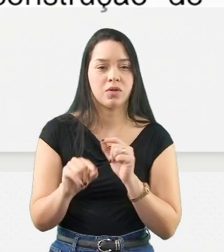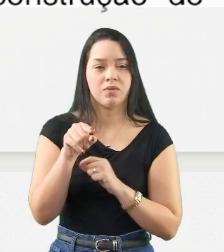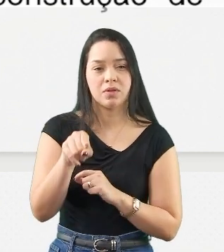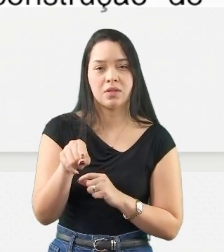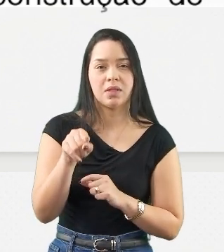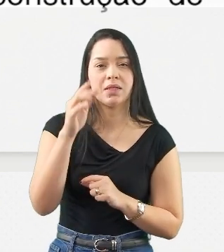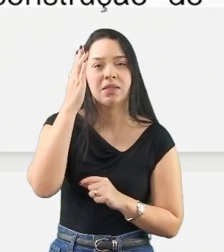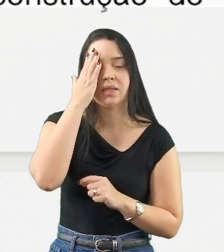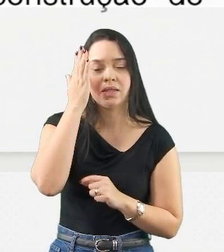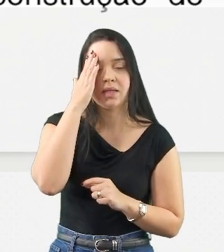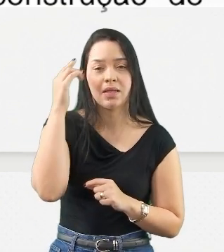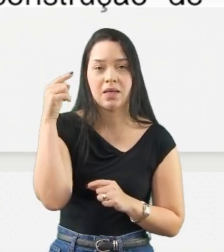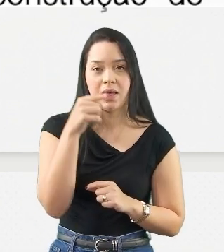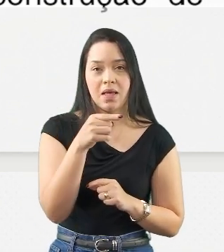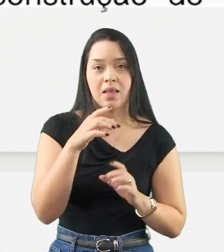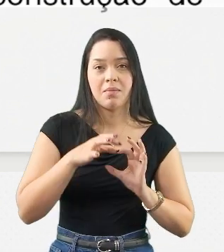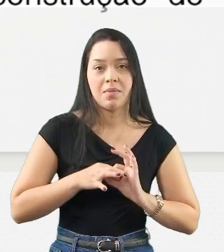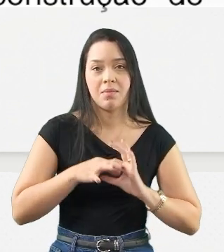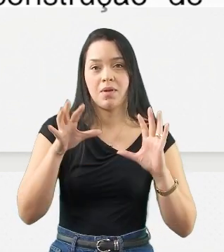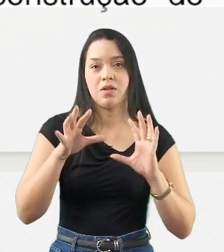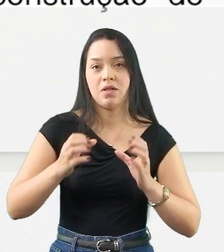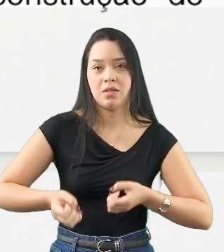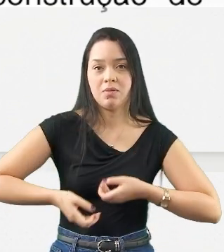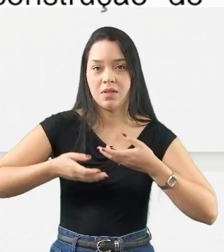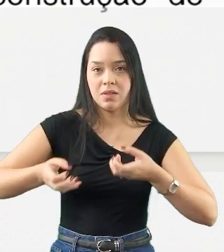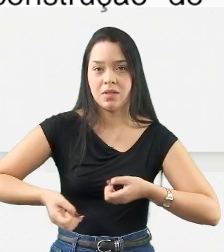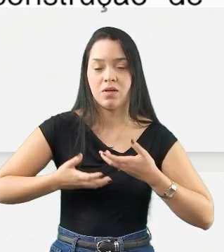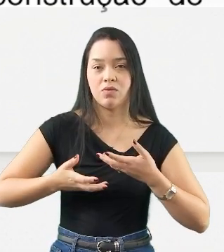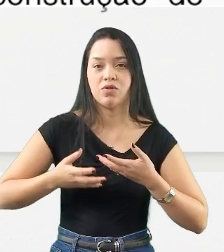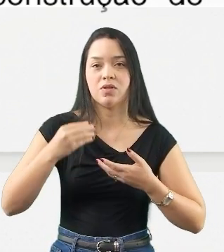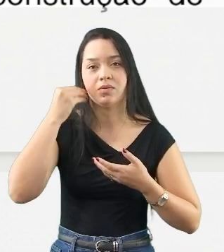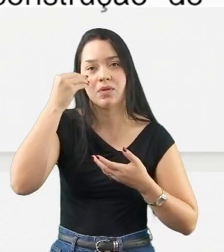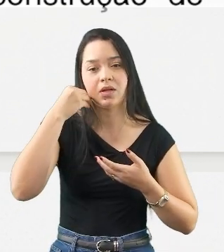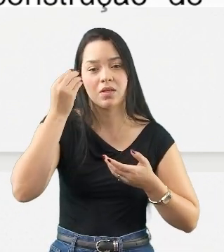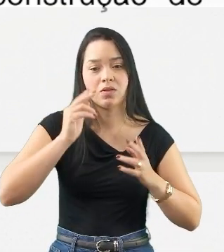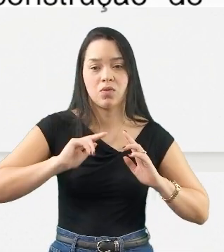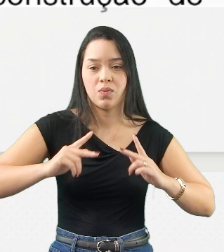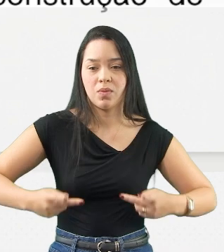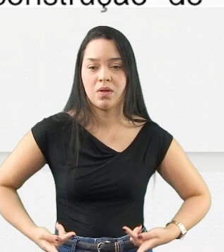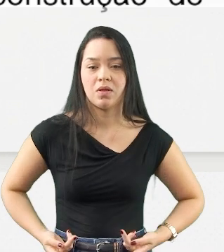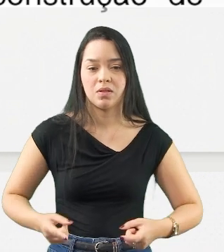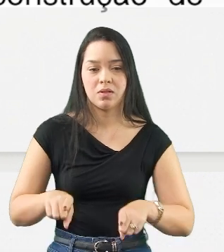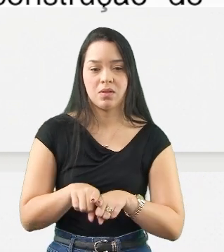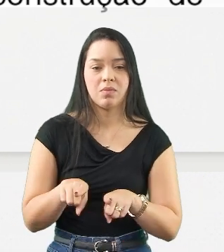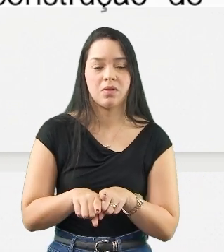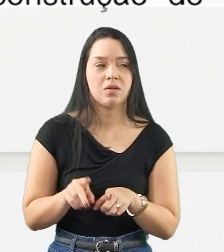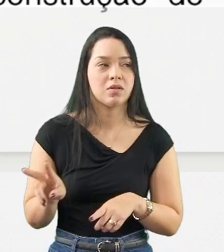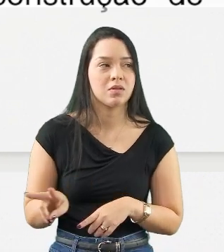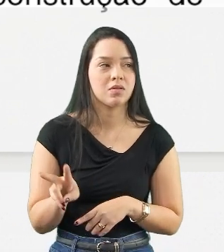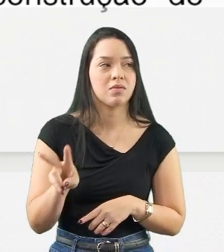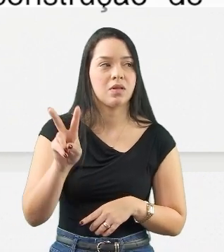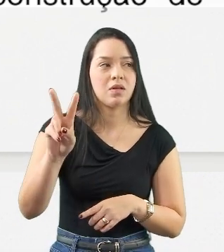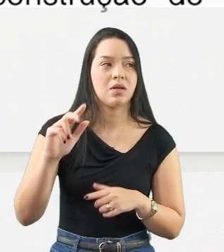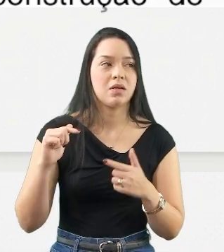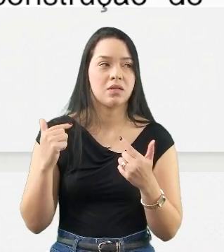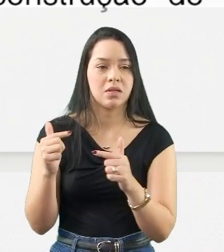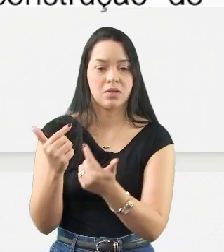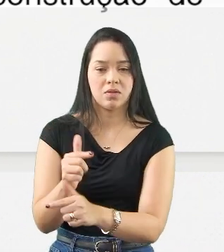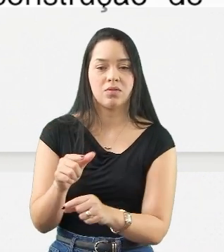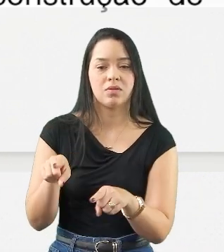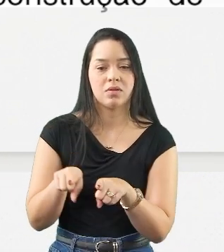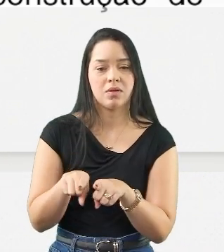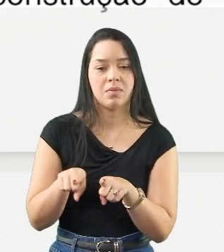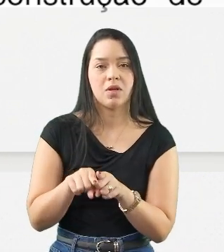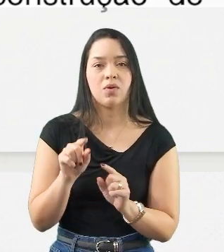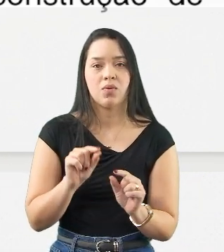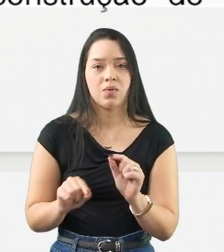ela permite a expressão de experiências humanas, né? Então a gente tem a questão dos valores e as tradições, isso